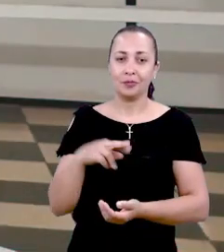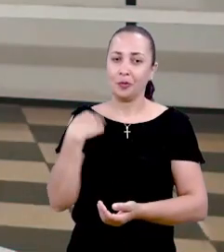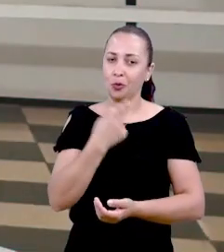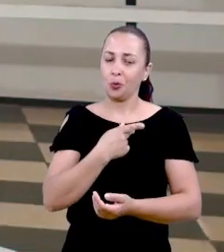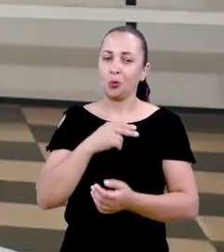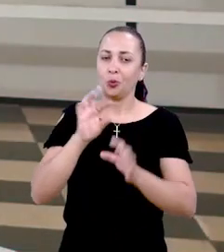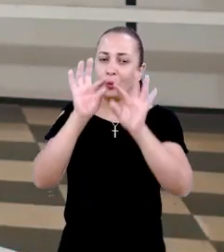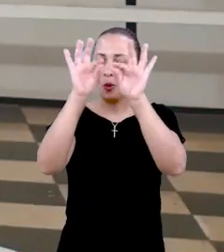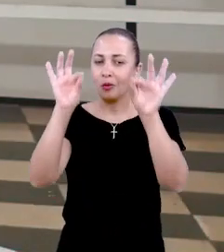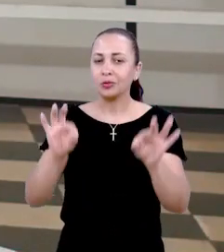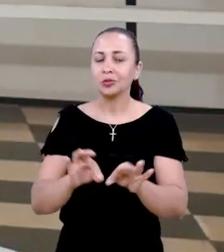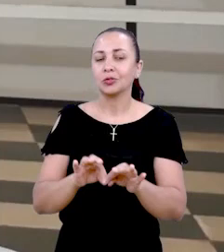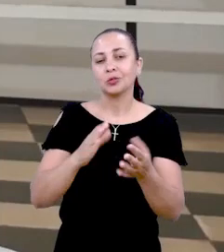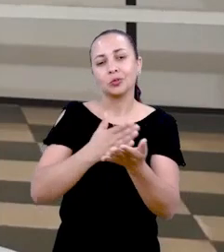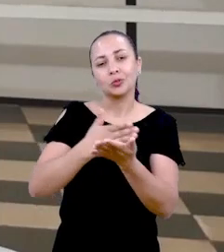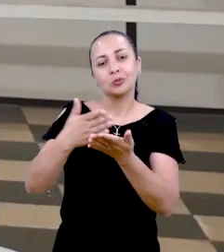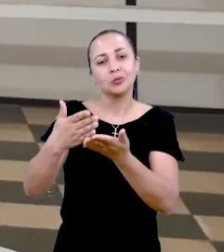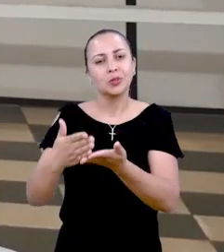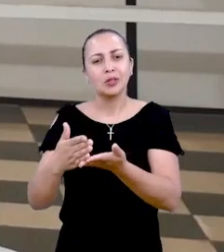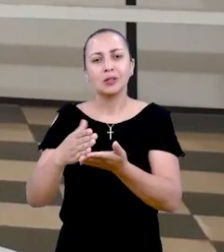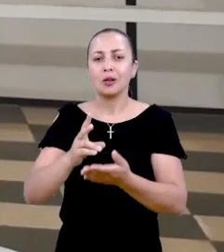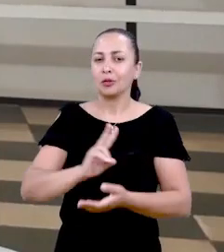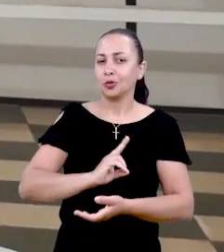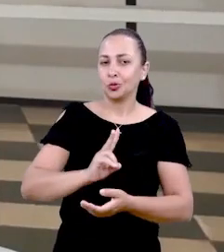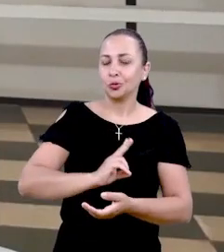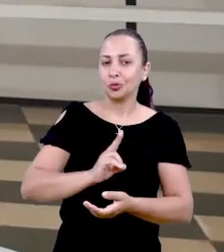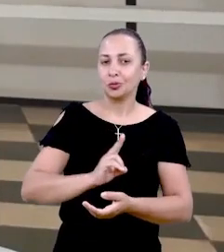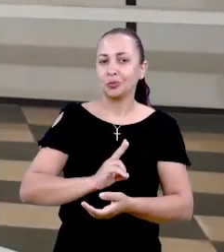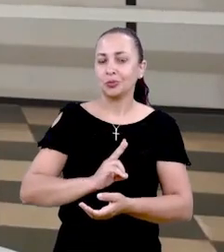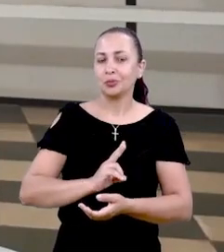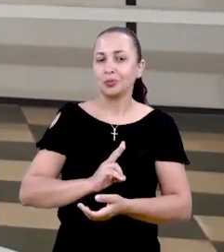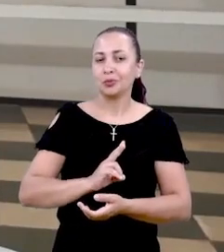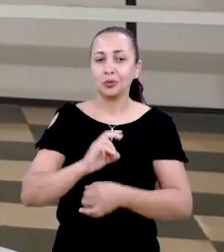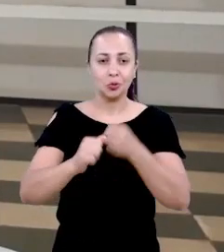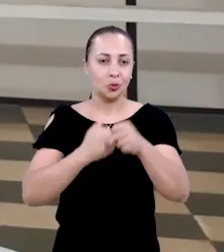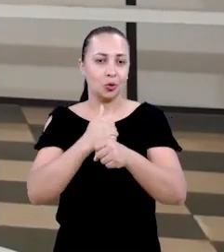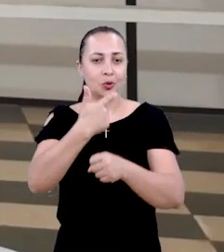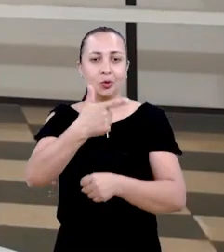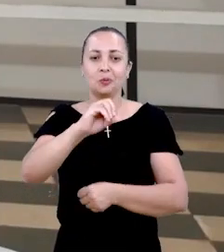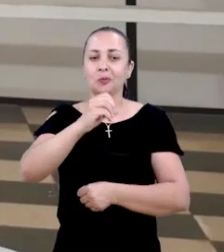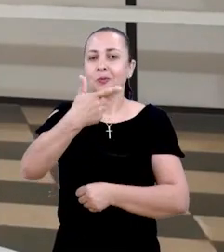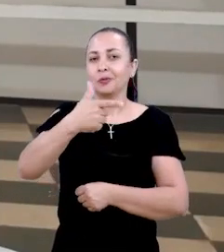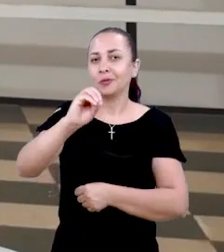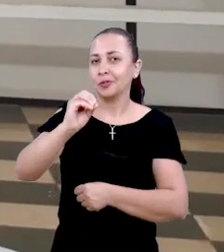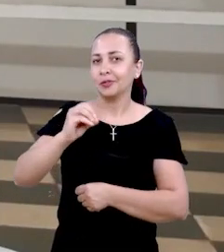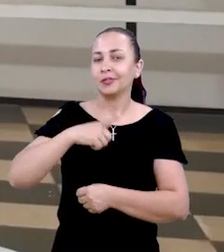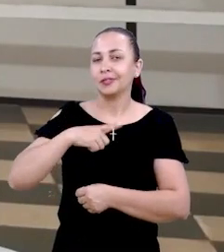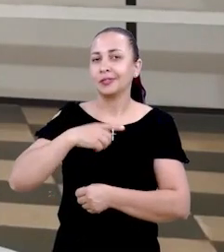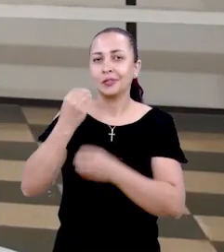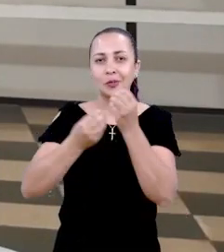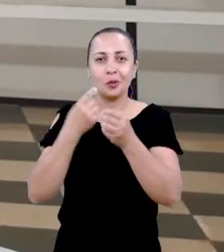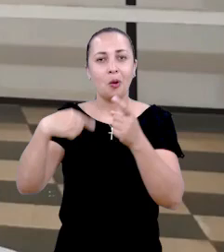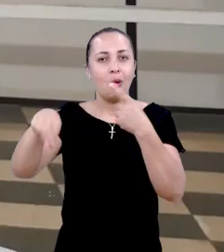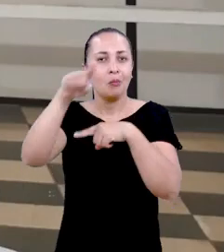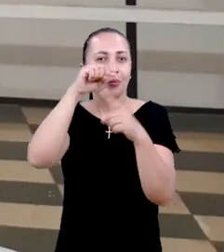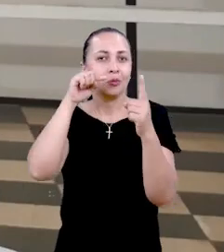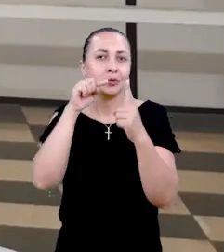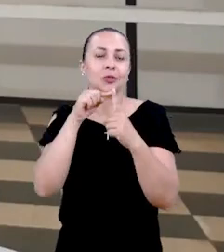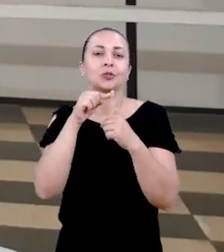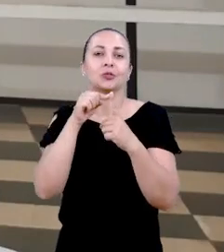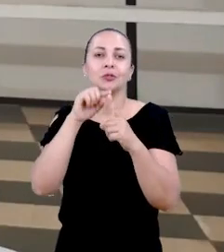Nosso projeto começou no segundo semestre de 2020 e ele teve como